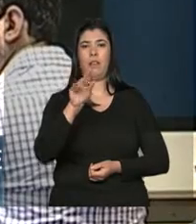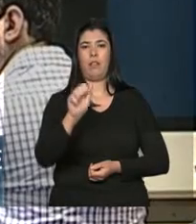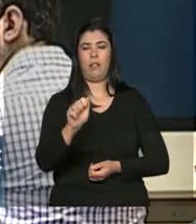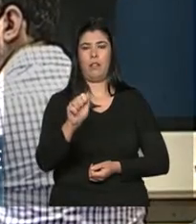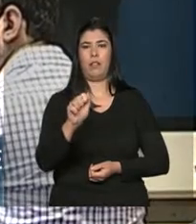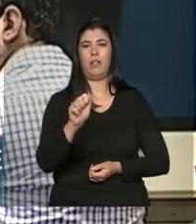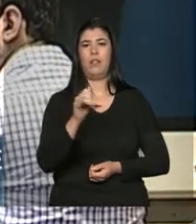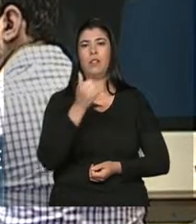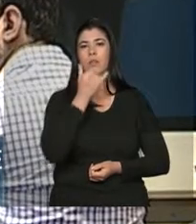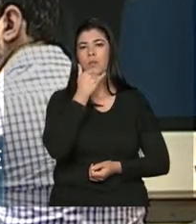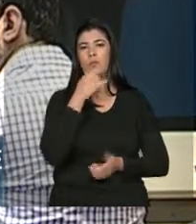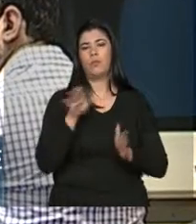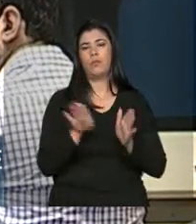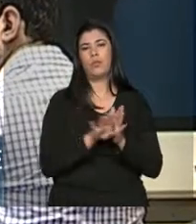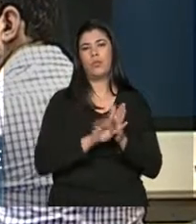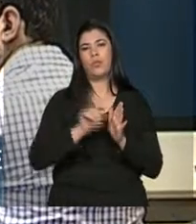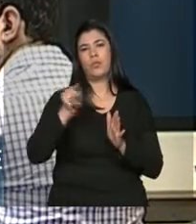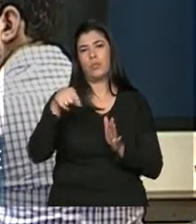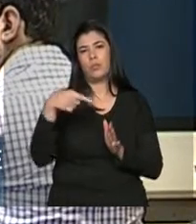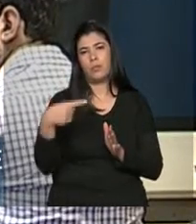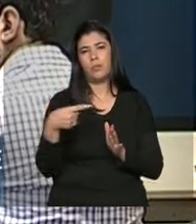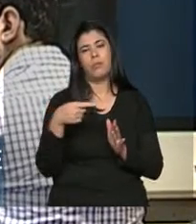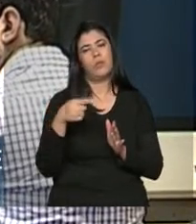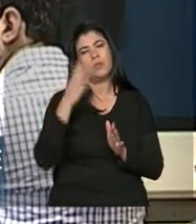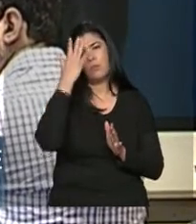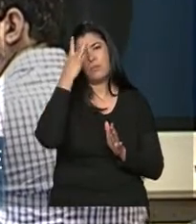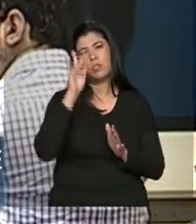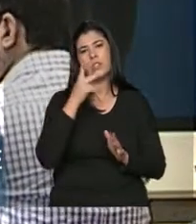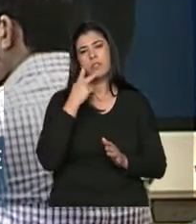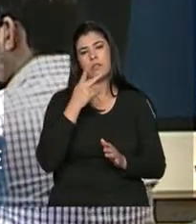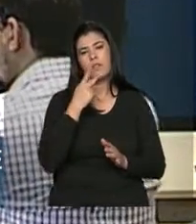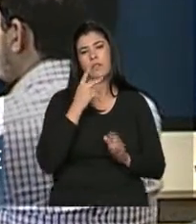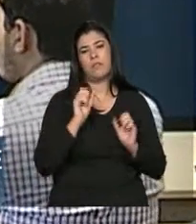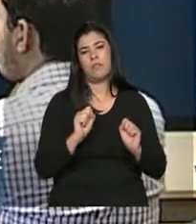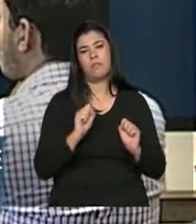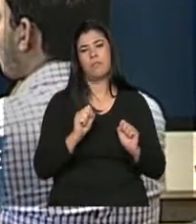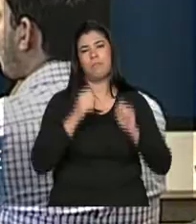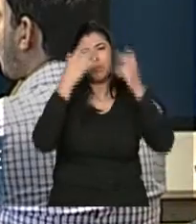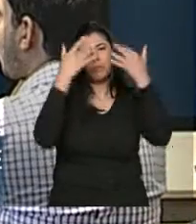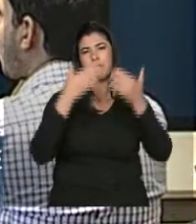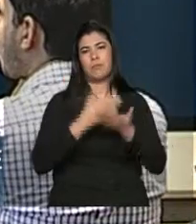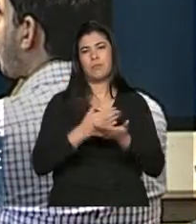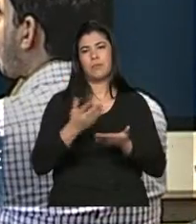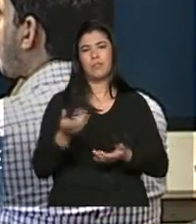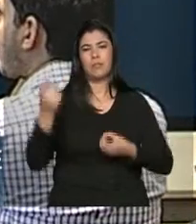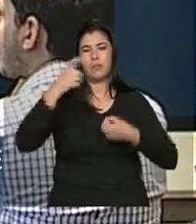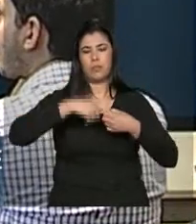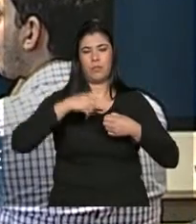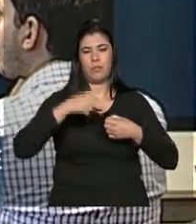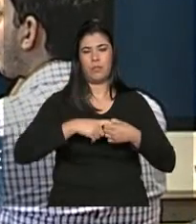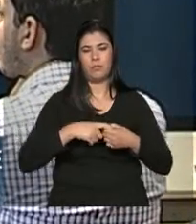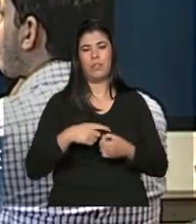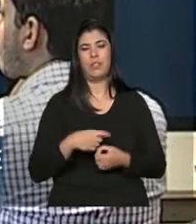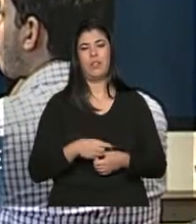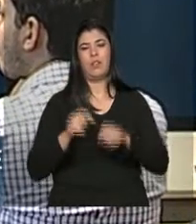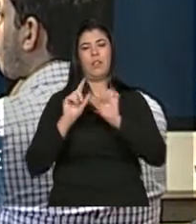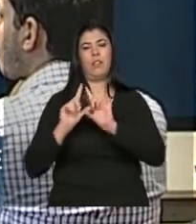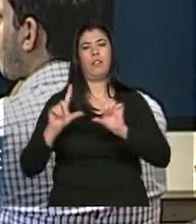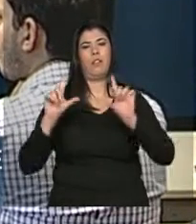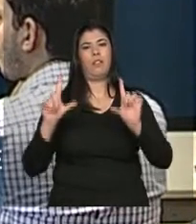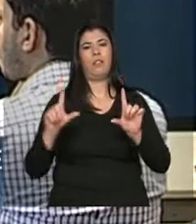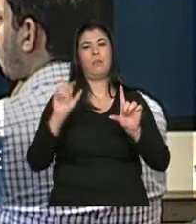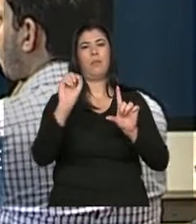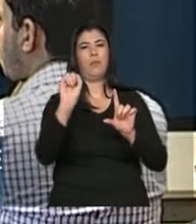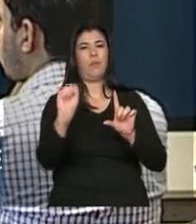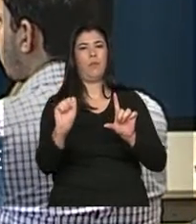voltar, eu cheguei um pouquinho depois do início da coletiva, talvez isso já tenha sido dito, mas eu preciso esclarecer. Eu queria voltar à tabela 8 e